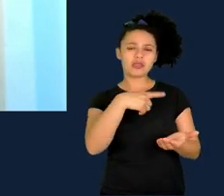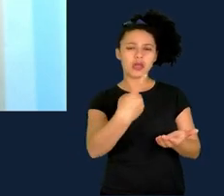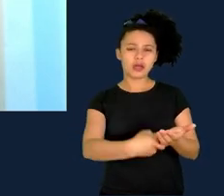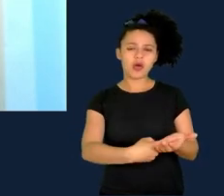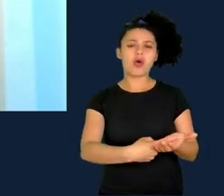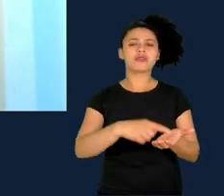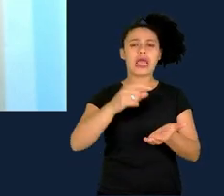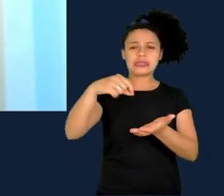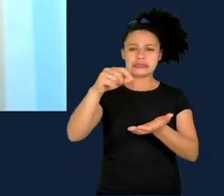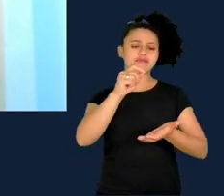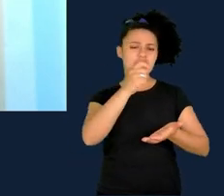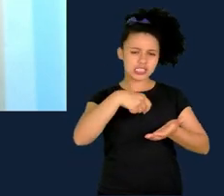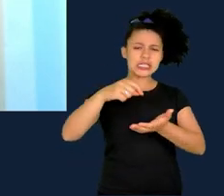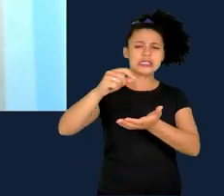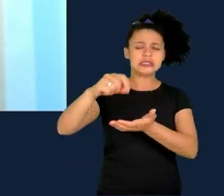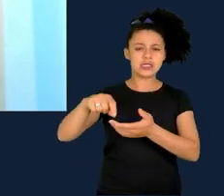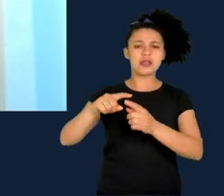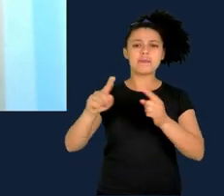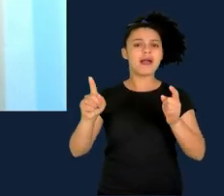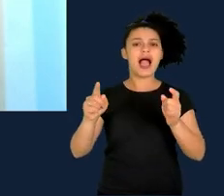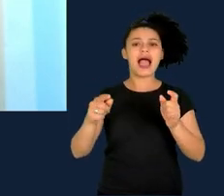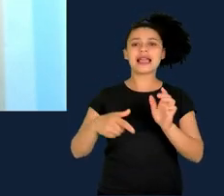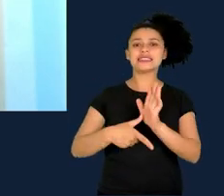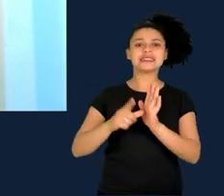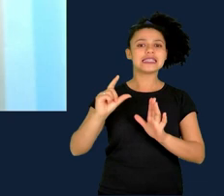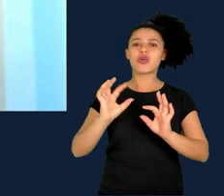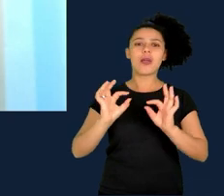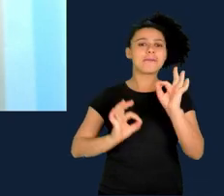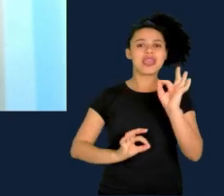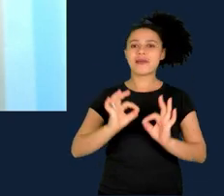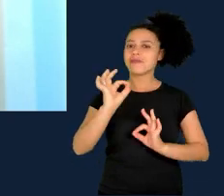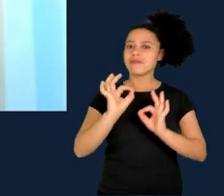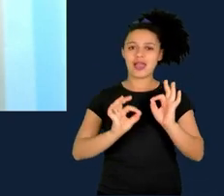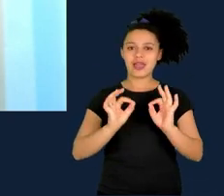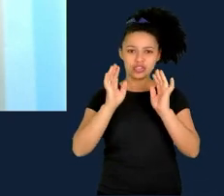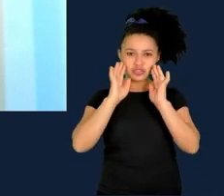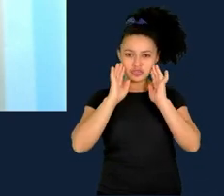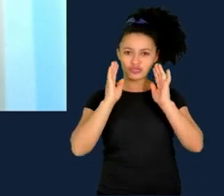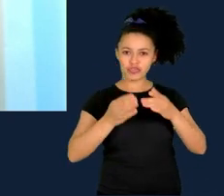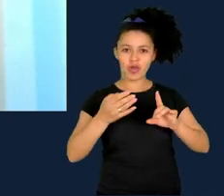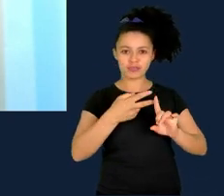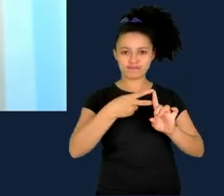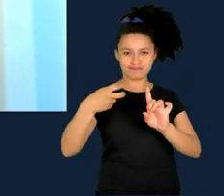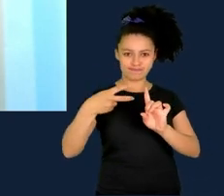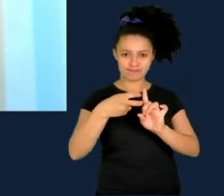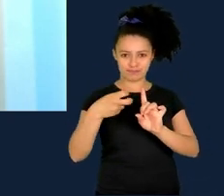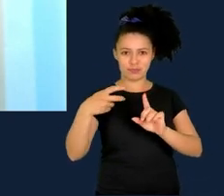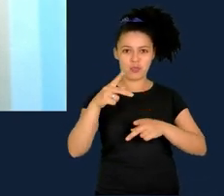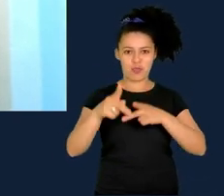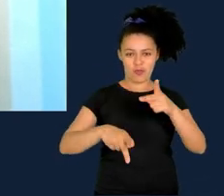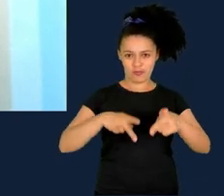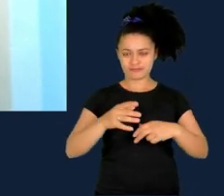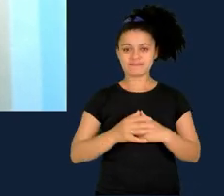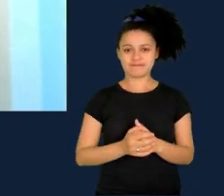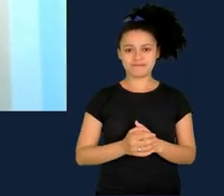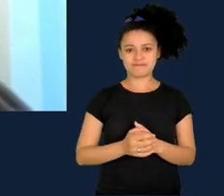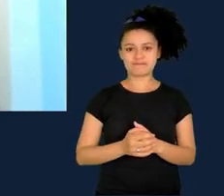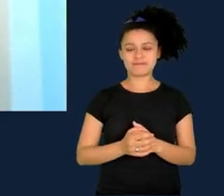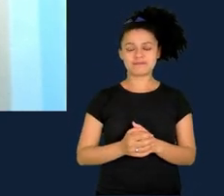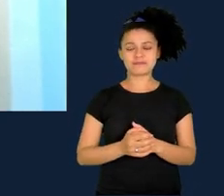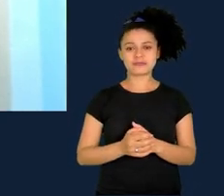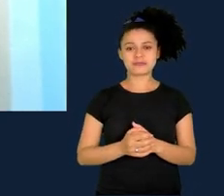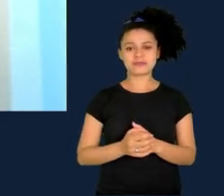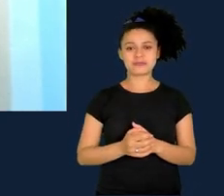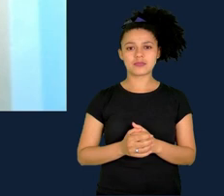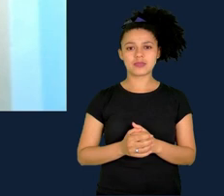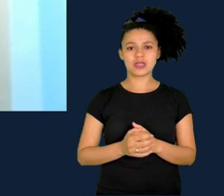acho que não é preparado, não são preparados para estar direcionado aos povos indígenas, né? Poderia